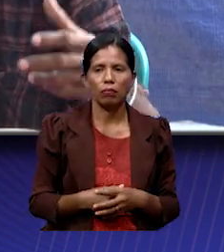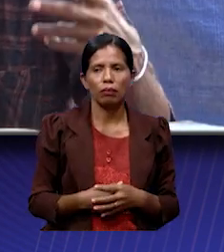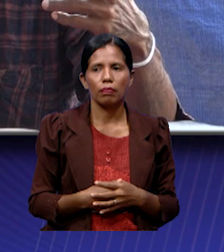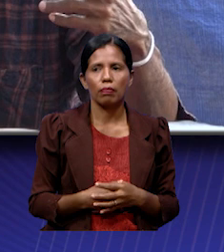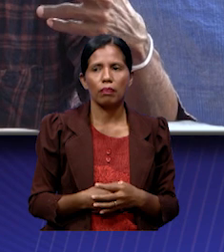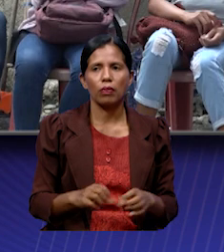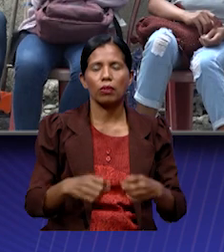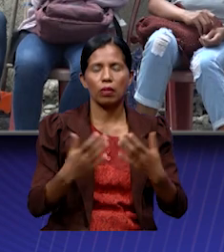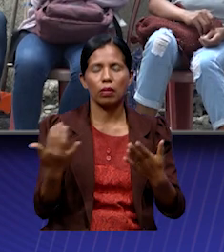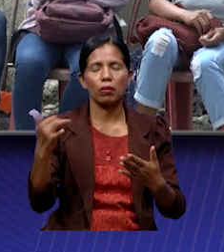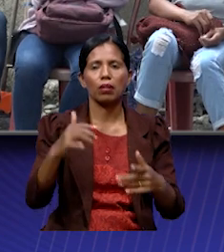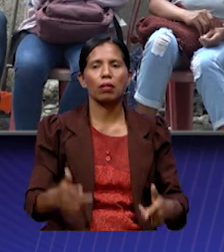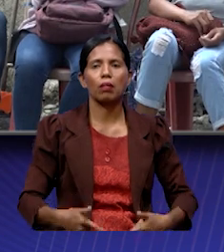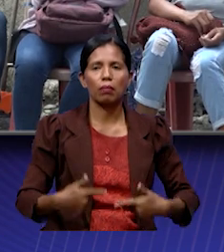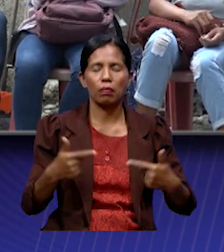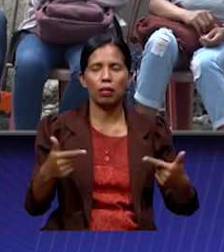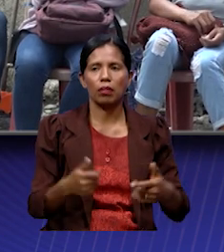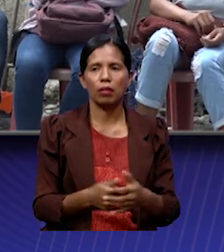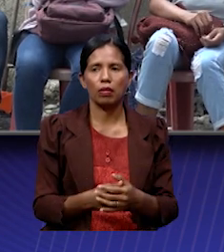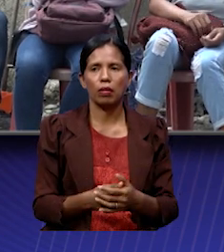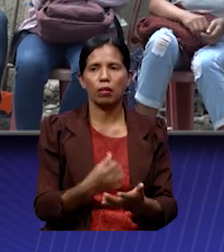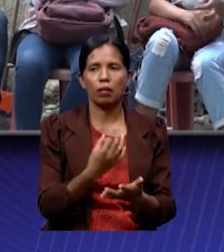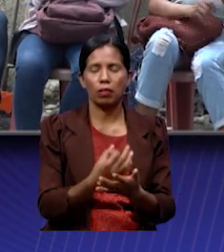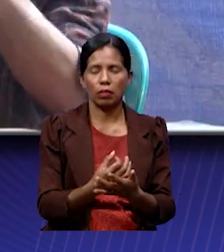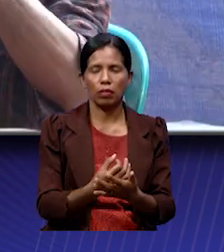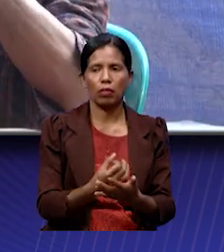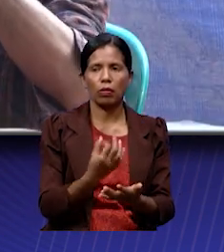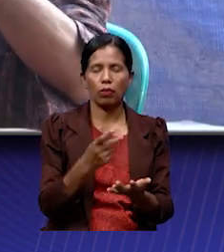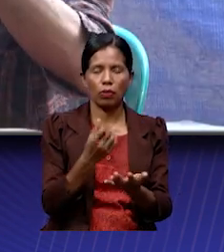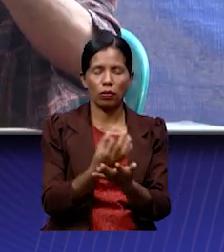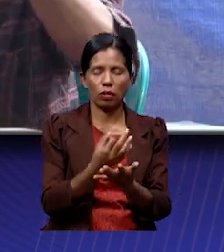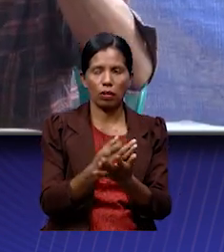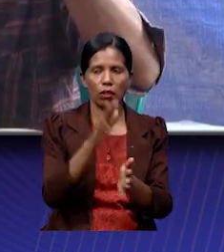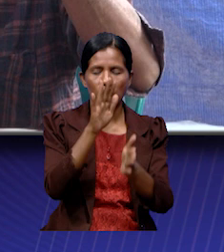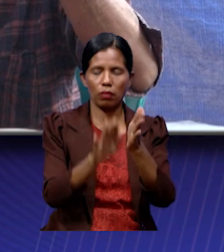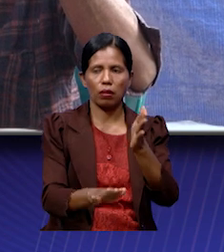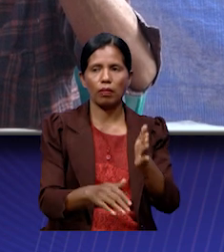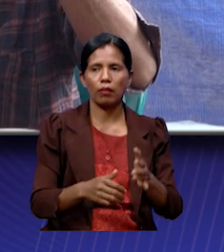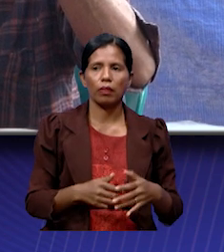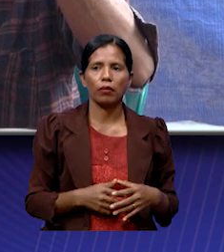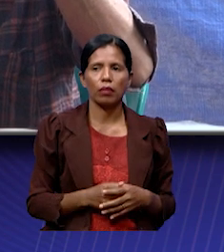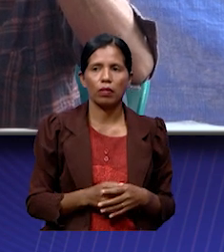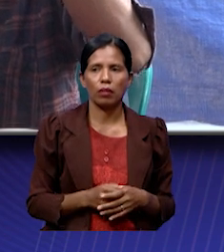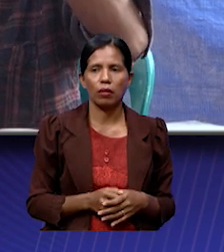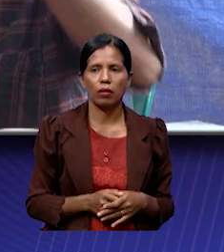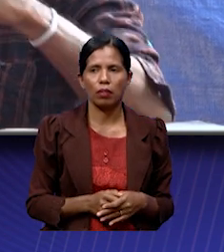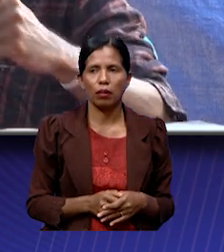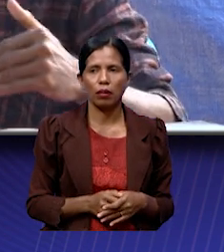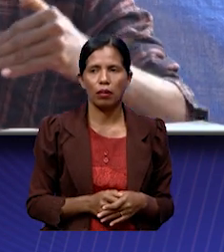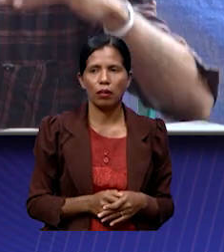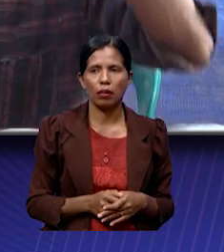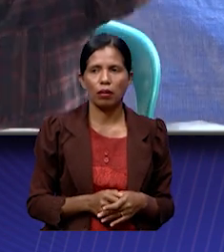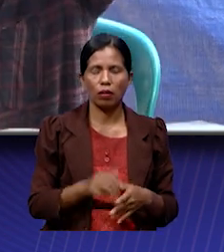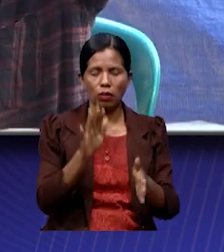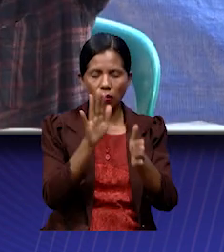oi sama sir moris tambah nivel salario ne hitu kena an propoi atur reduce nivel salario ne. Ida oko sendiri